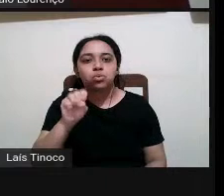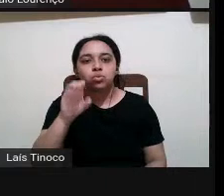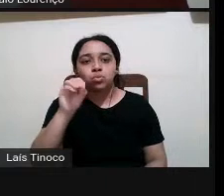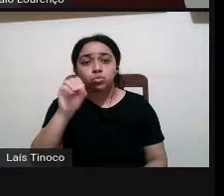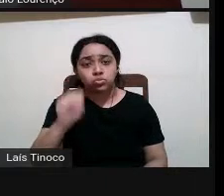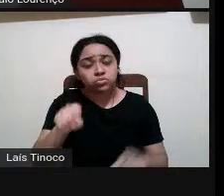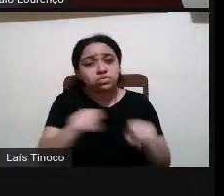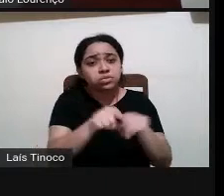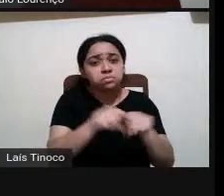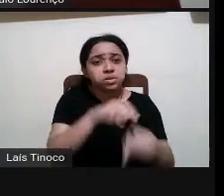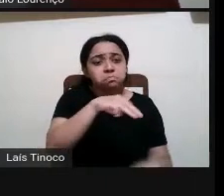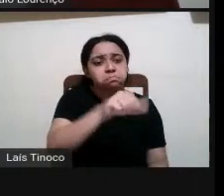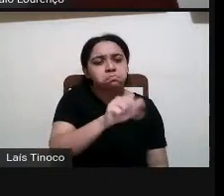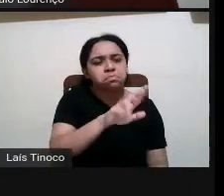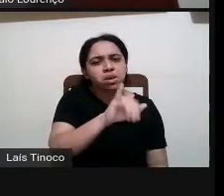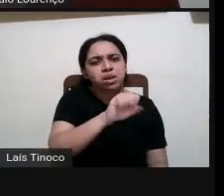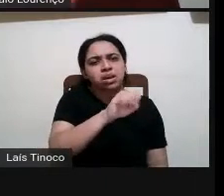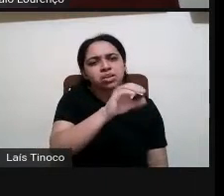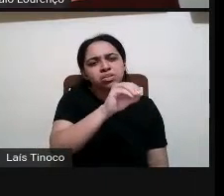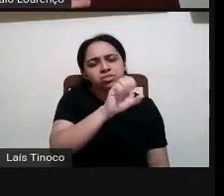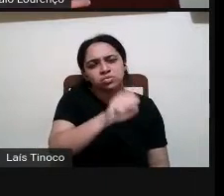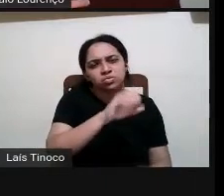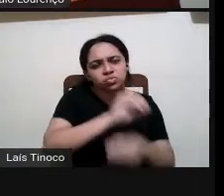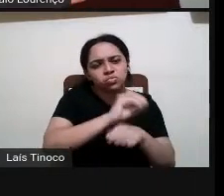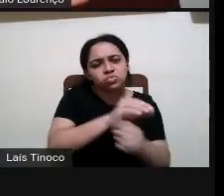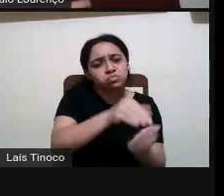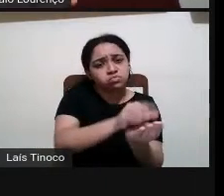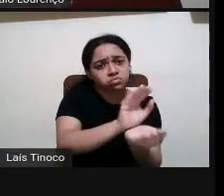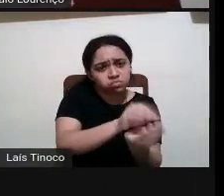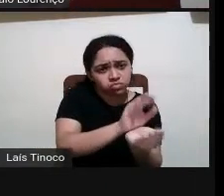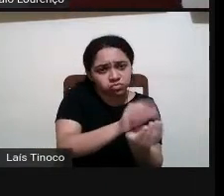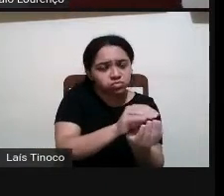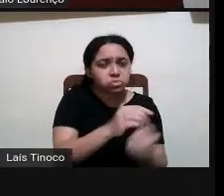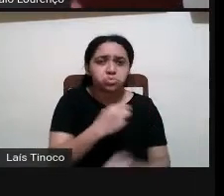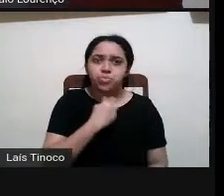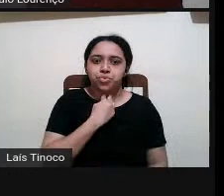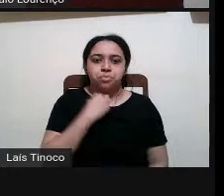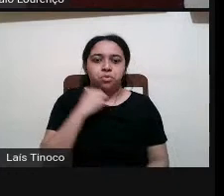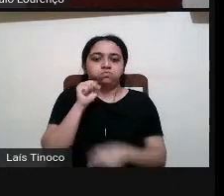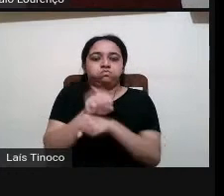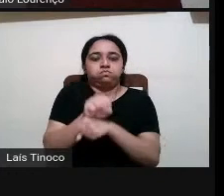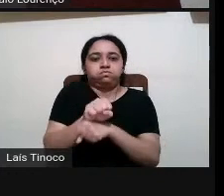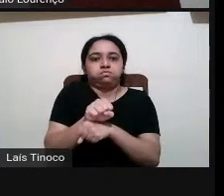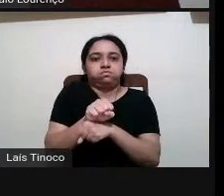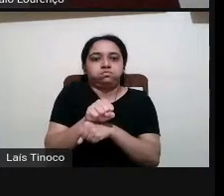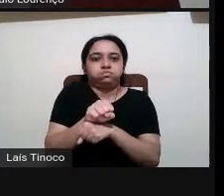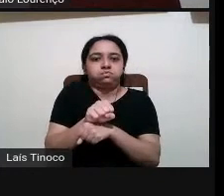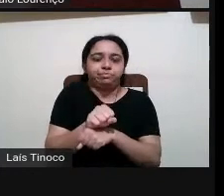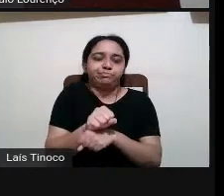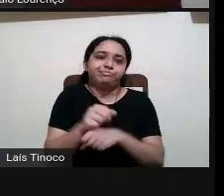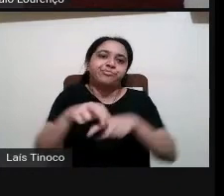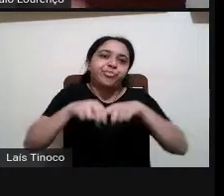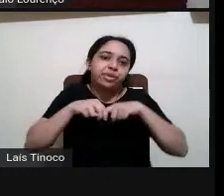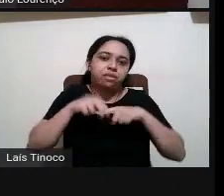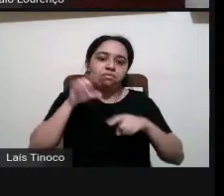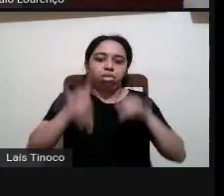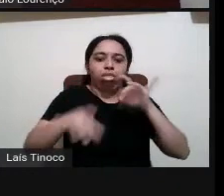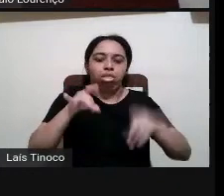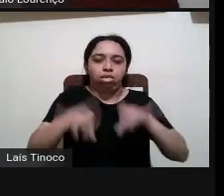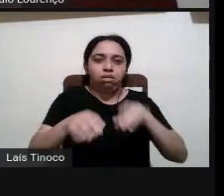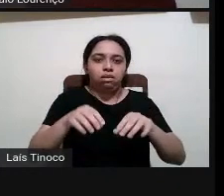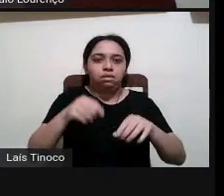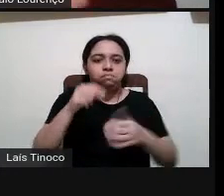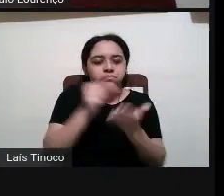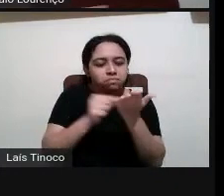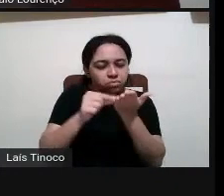mariscos, cultiva, a ostreicultura, ela não pode parar por causa dos itens microplásticos, mas os itens